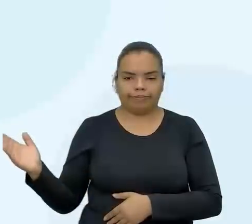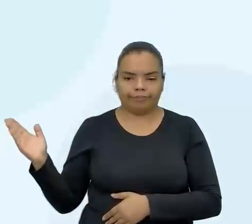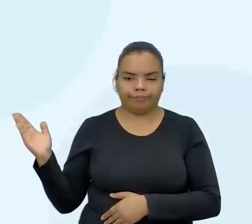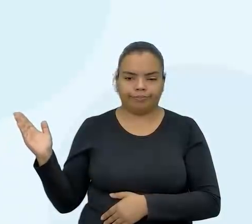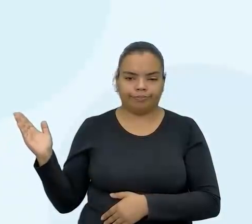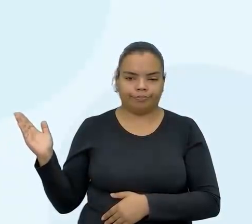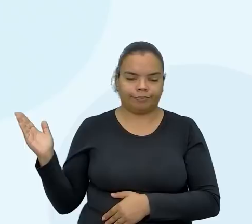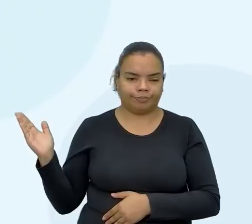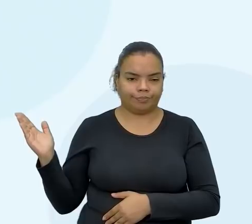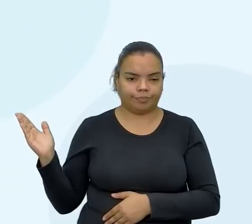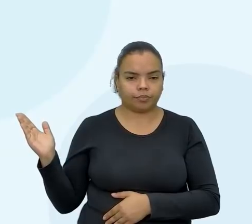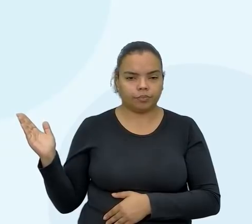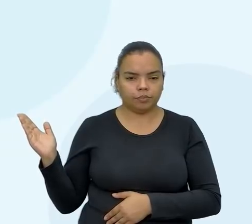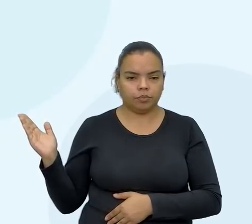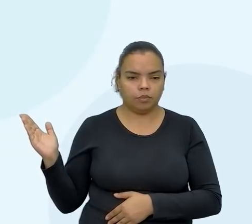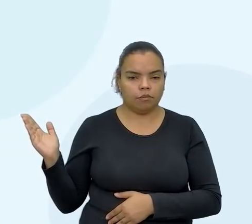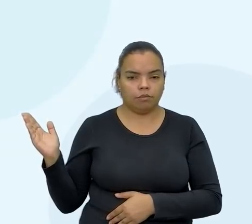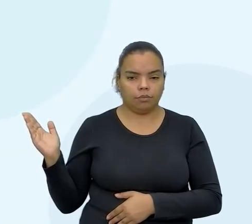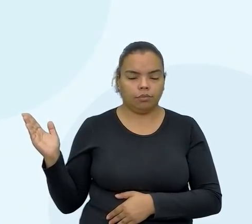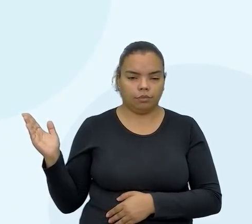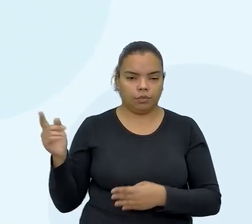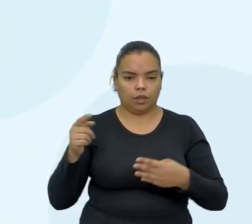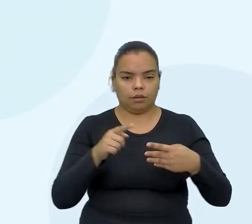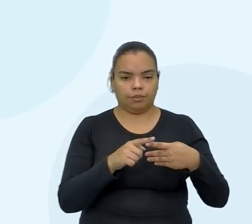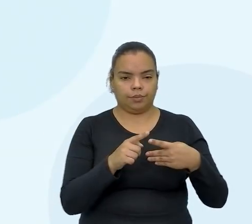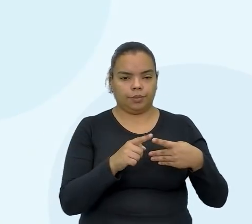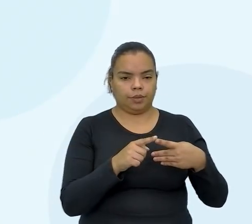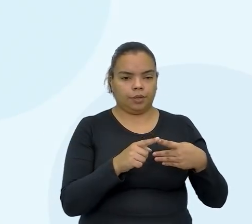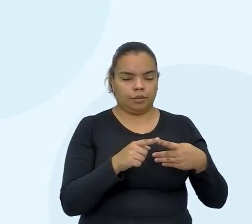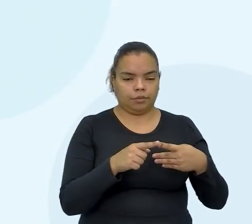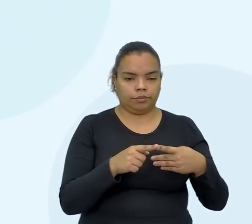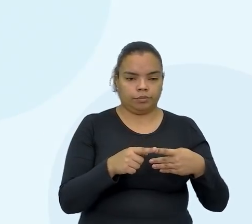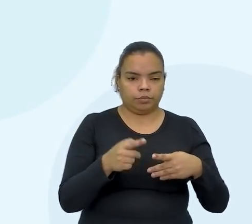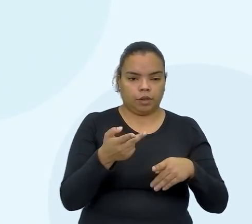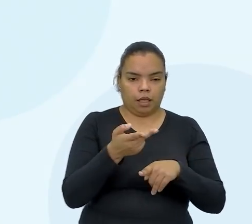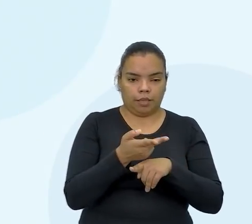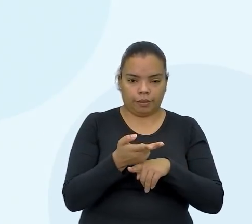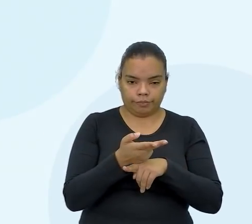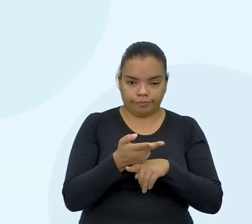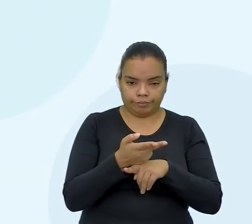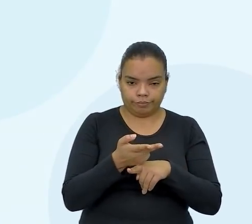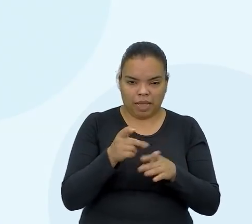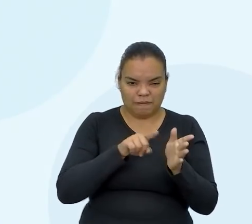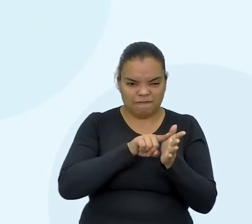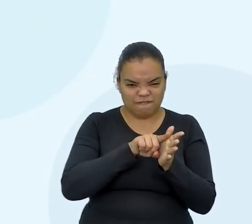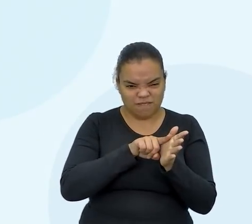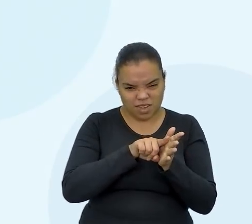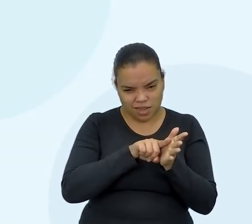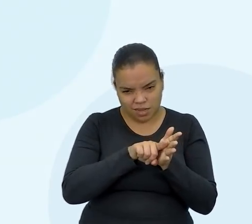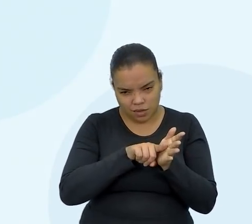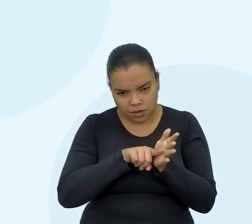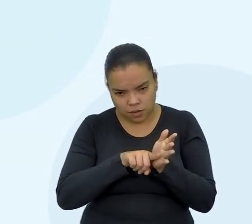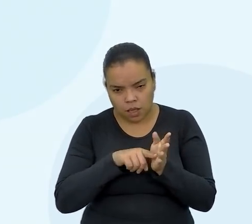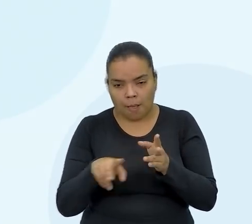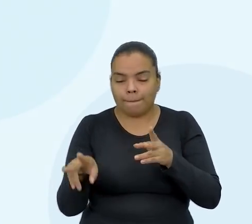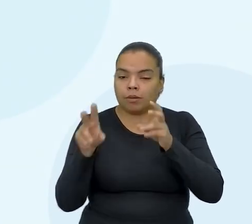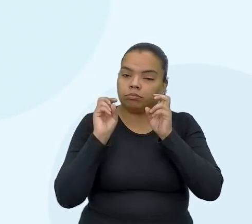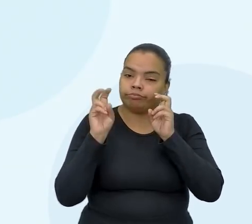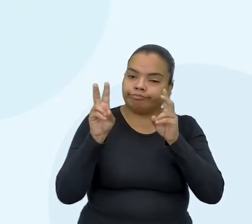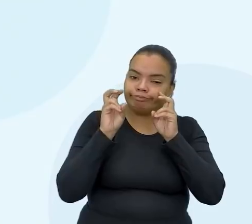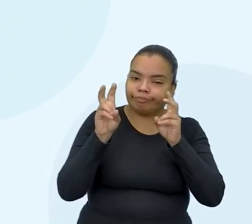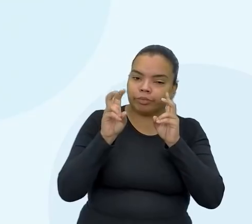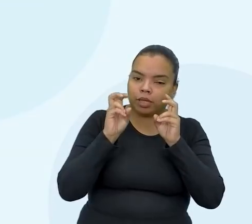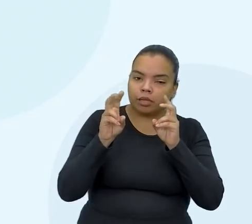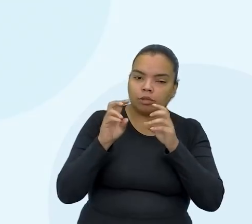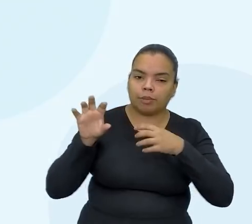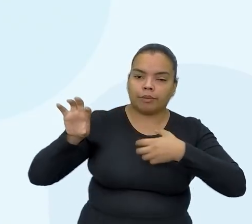gente está sugerindo para o desdobramento. Primeiro, que você analise as atividades que estão tematizando a empatia, que